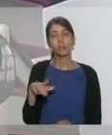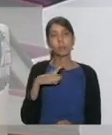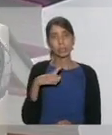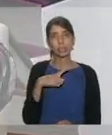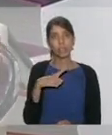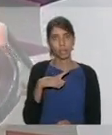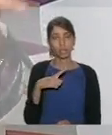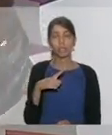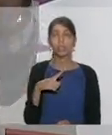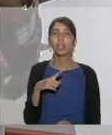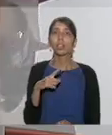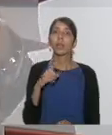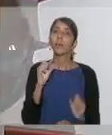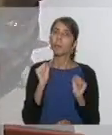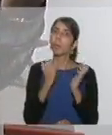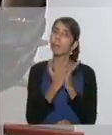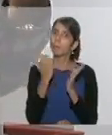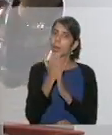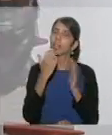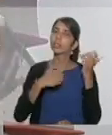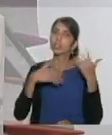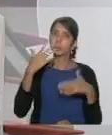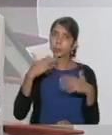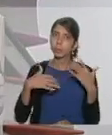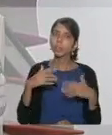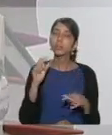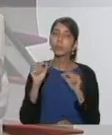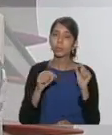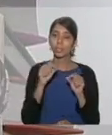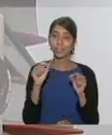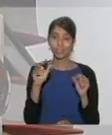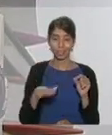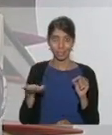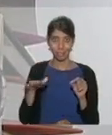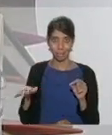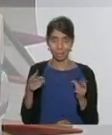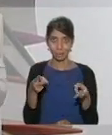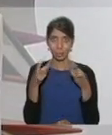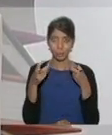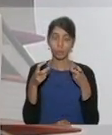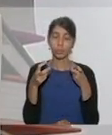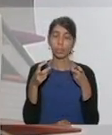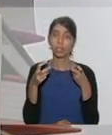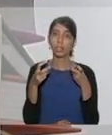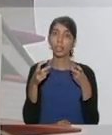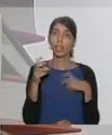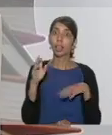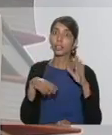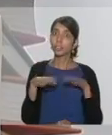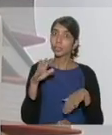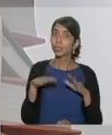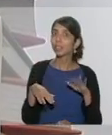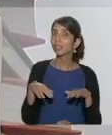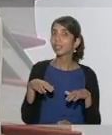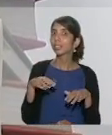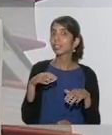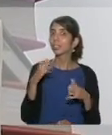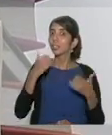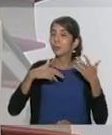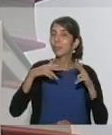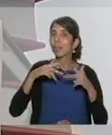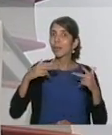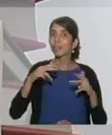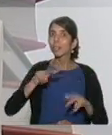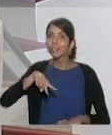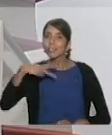para jovem, então eu posso dizer um pouco mais sobre o que eu realmente pego em jovem. Na criança, que eu observo é o seguinte, é interessante, às vezes, trabalhar coisas